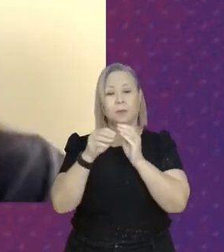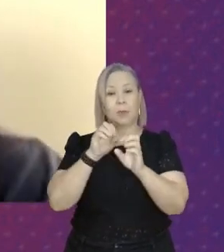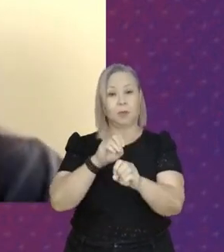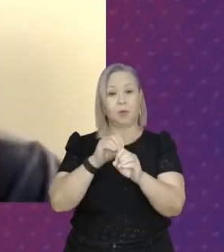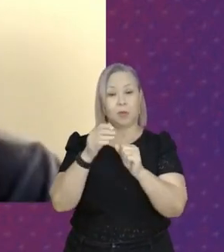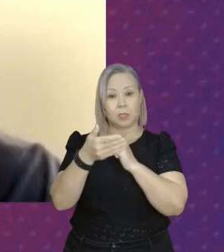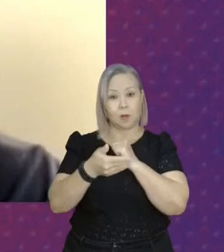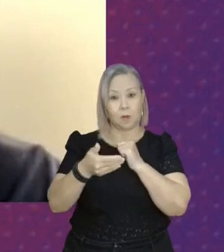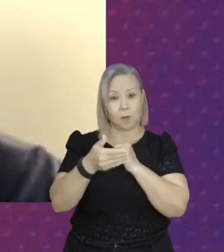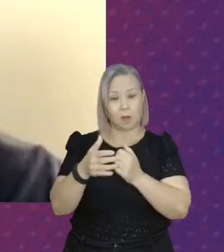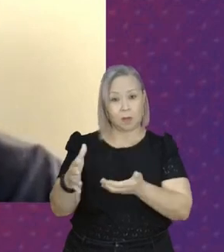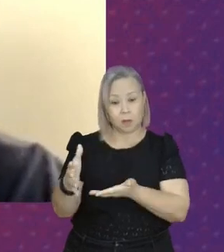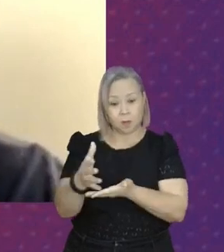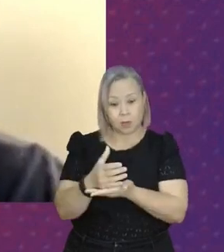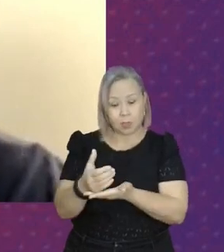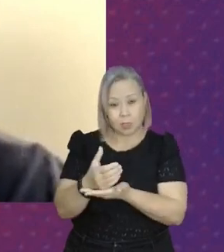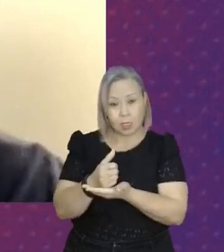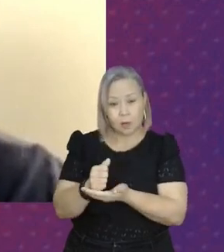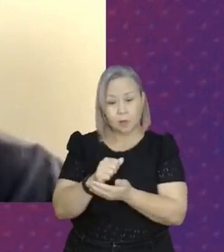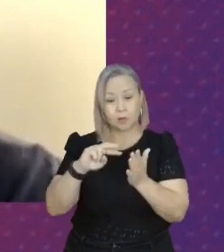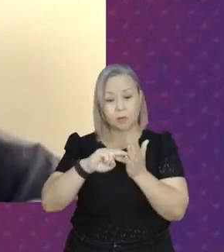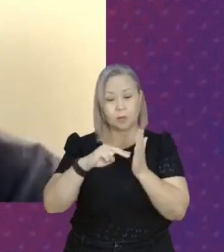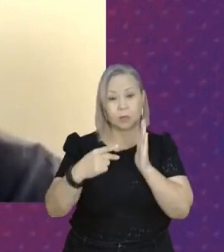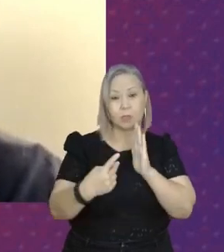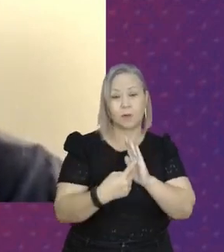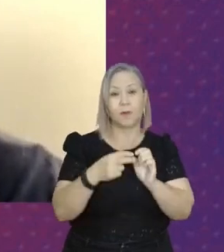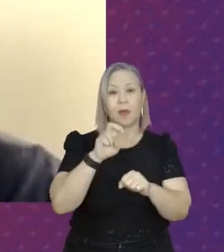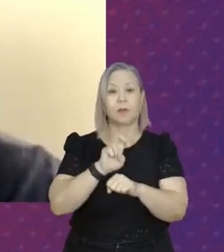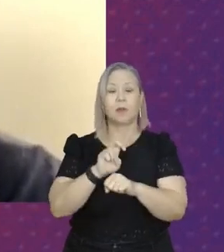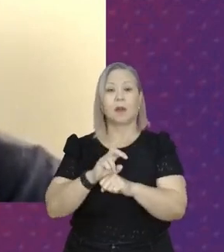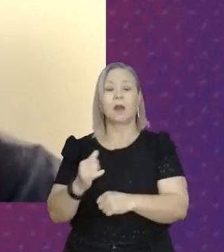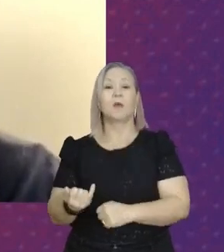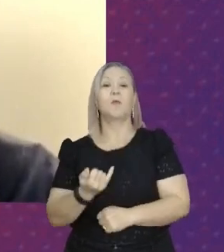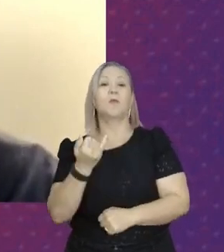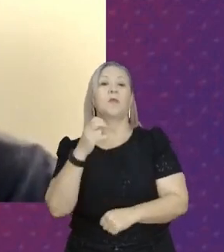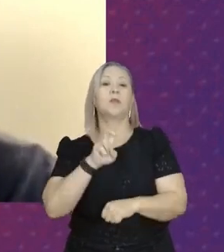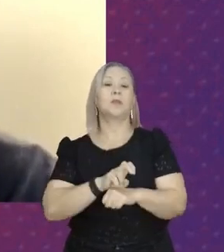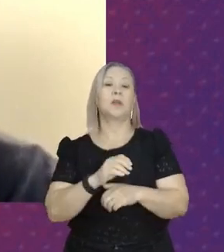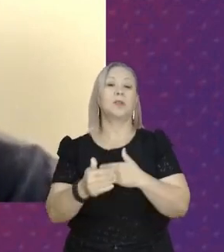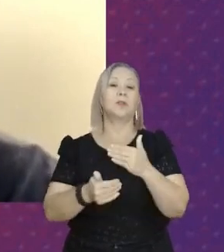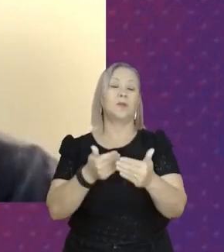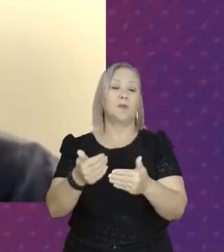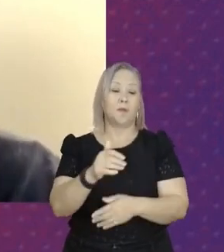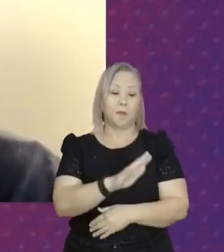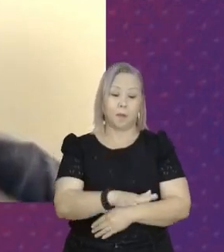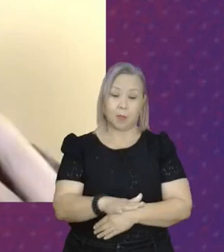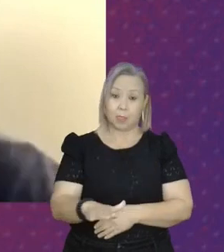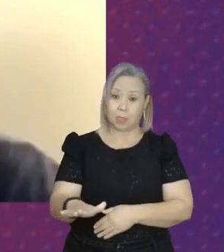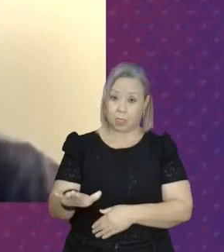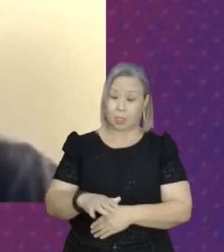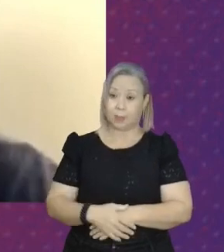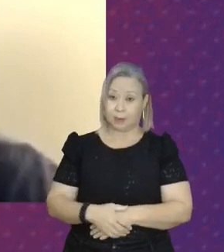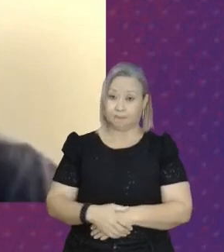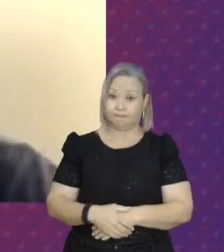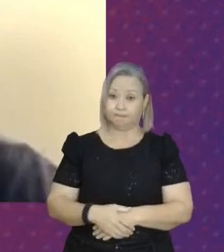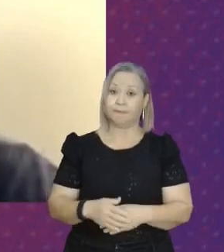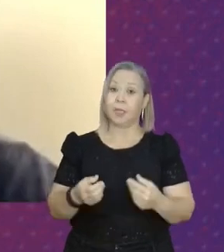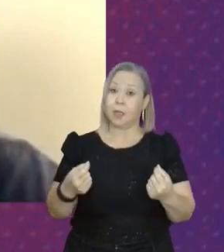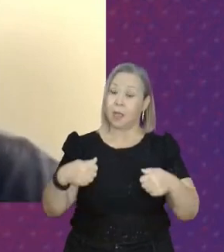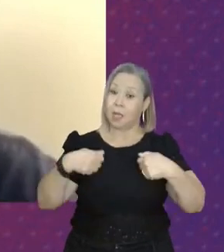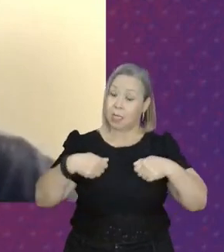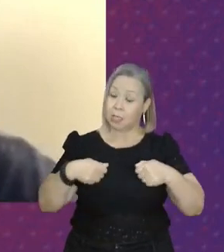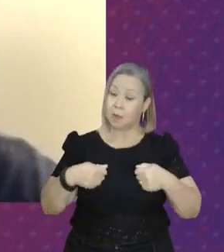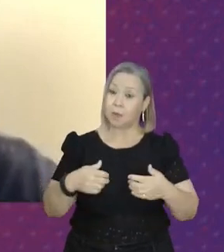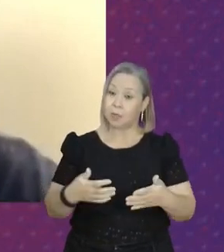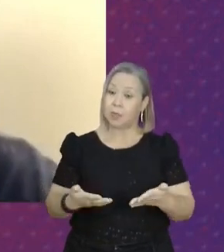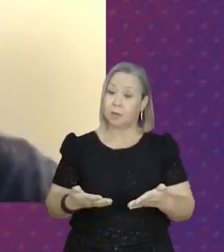esse acúmulo do sentido, do significado da creche, da importância da creche para o desenvolvimento das crianças, essa estabilidade da gente